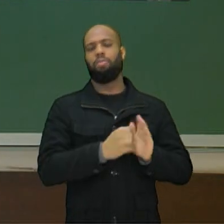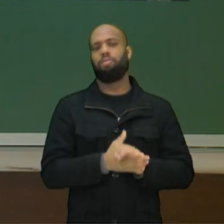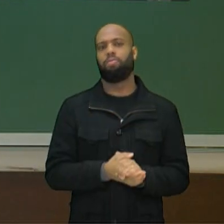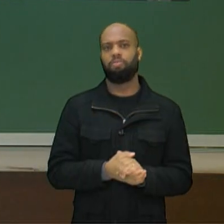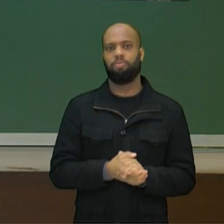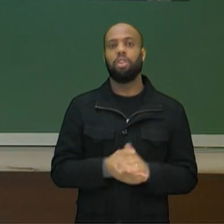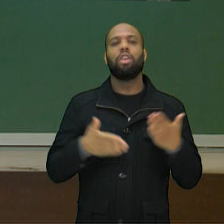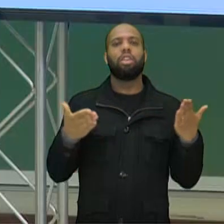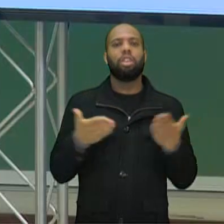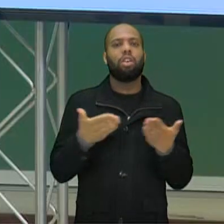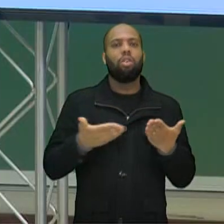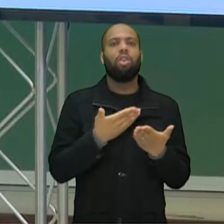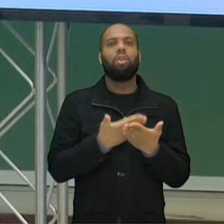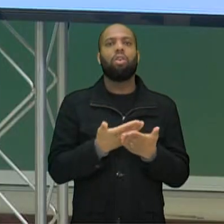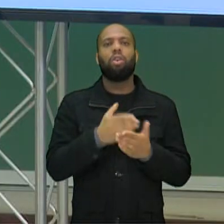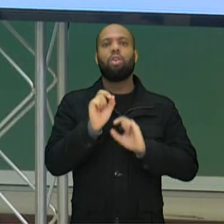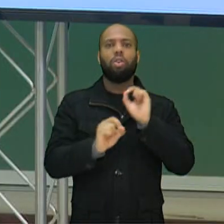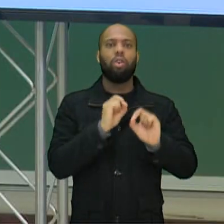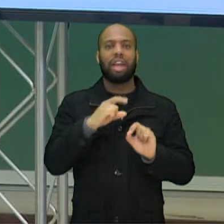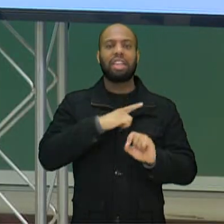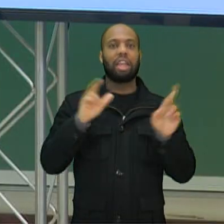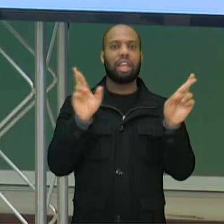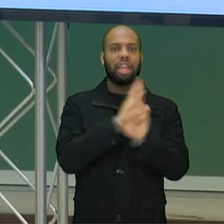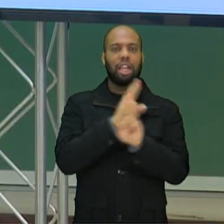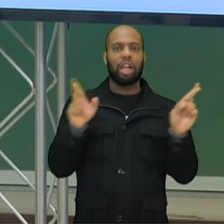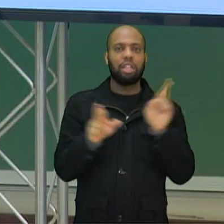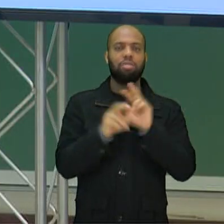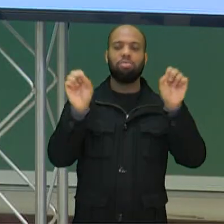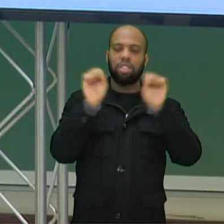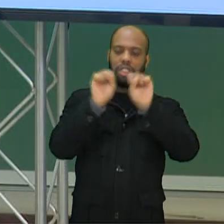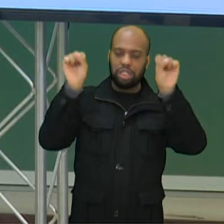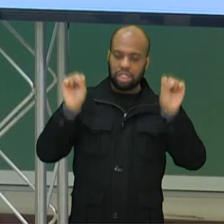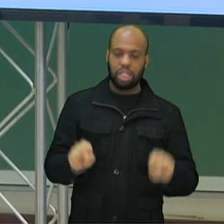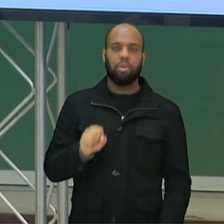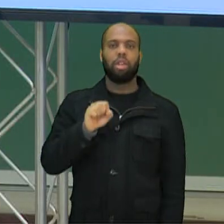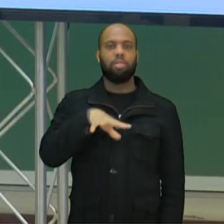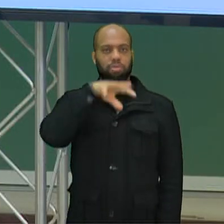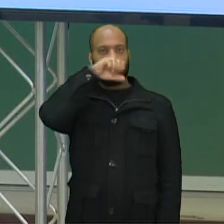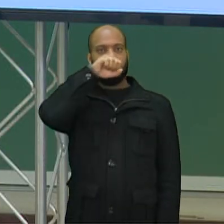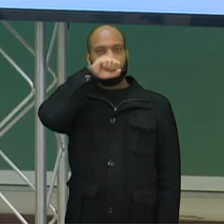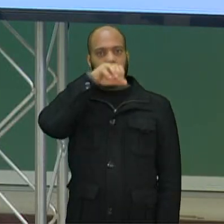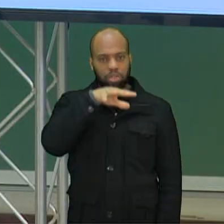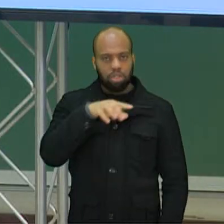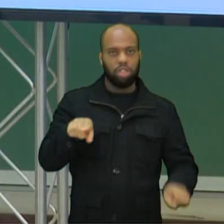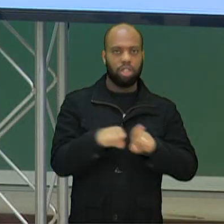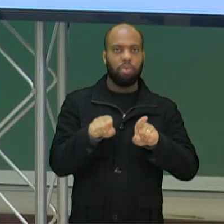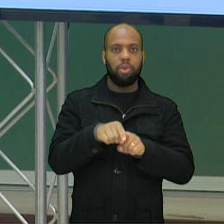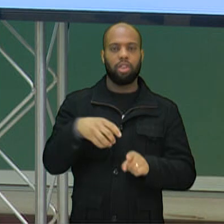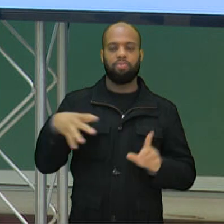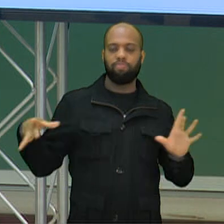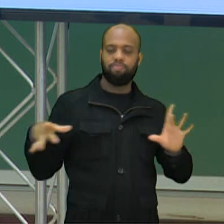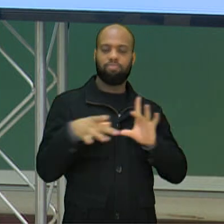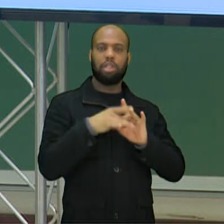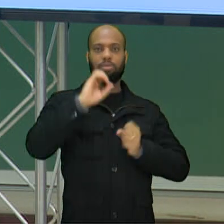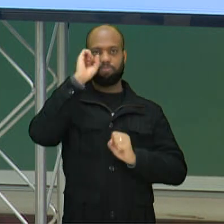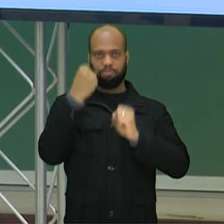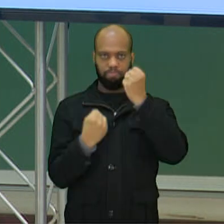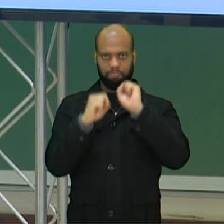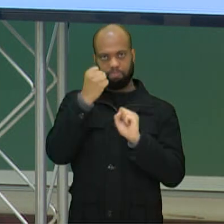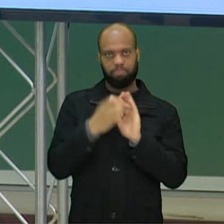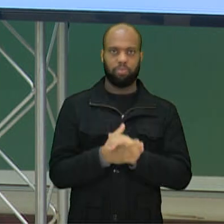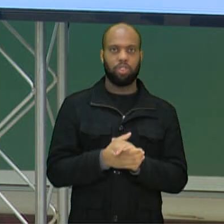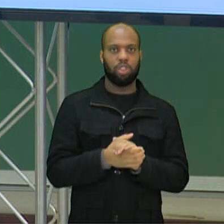Falaremos agora das relações entre o sistema respiratório e a prática de exercício físico. Pensando na